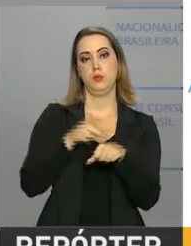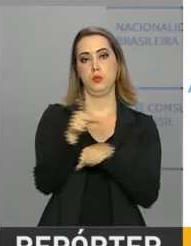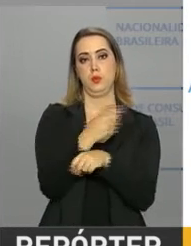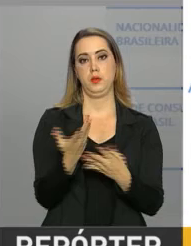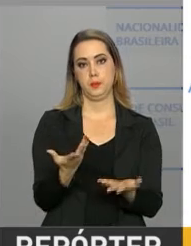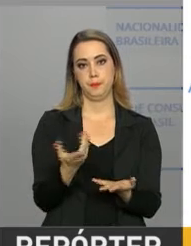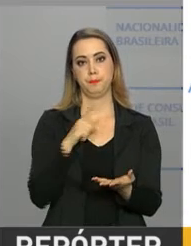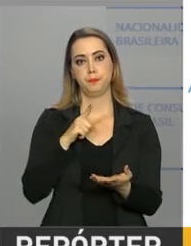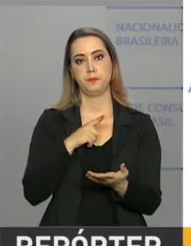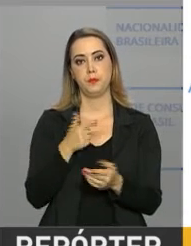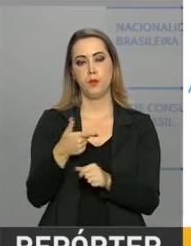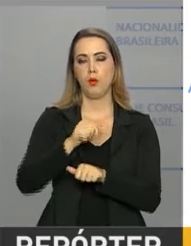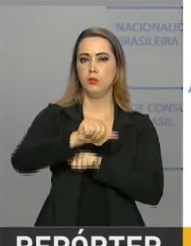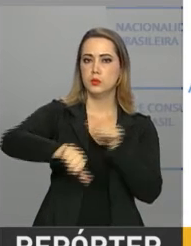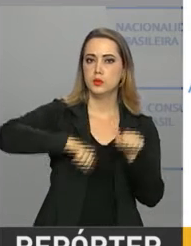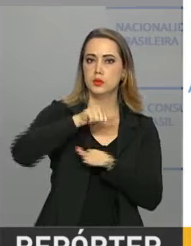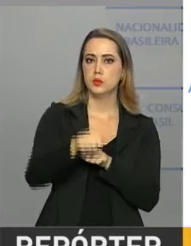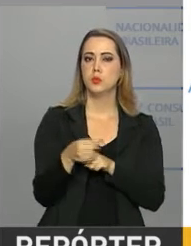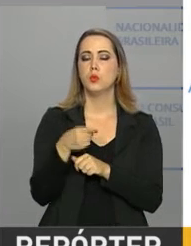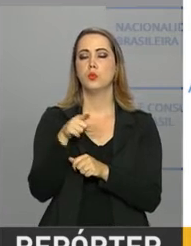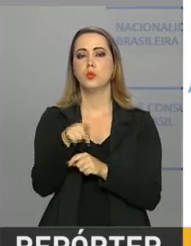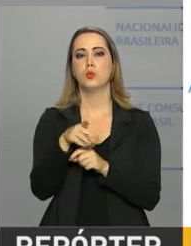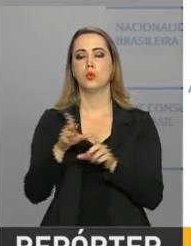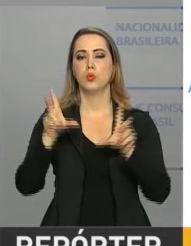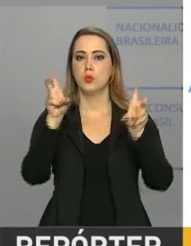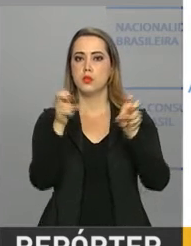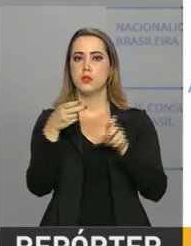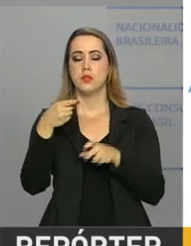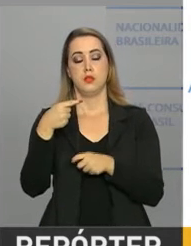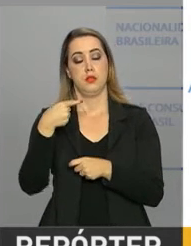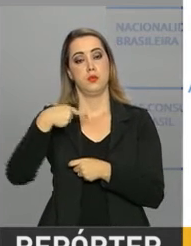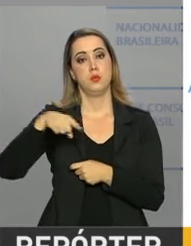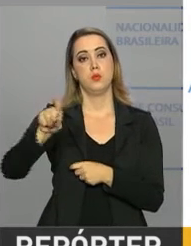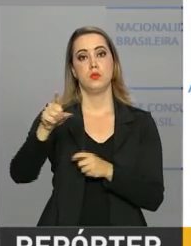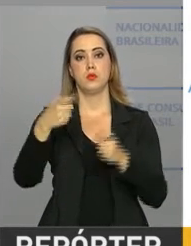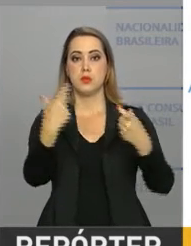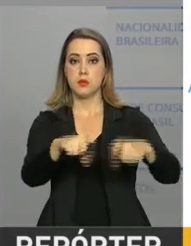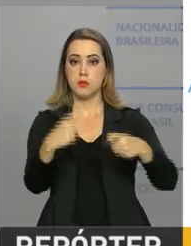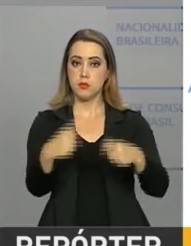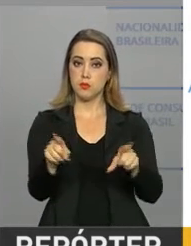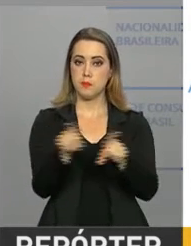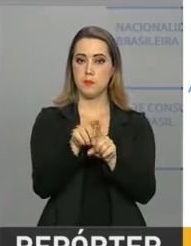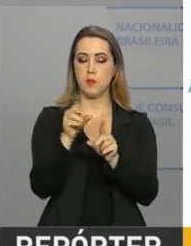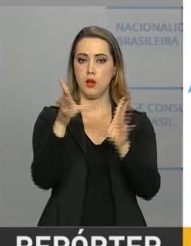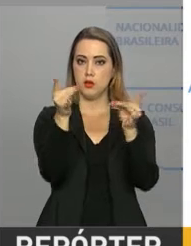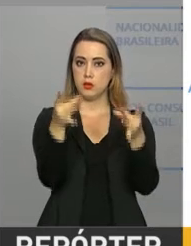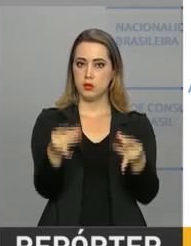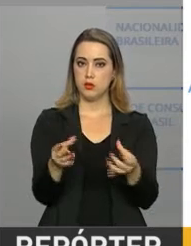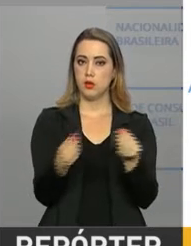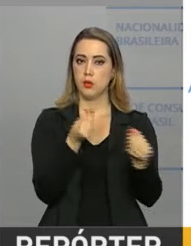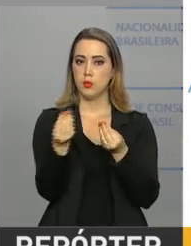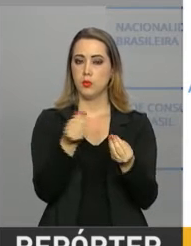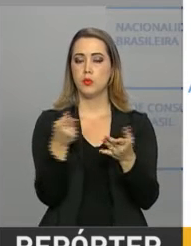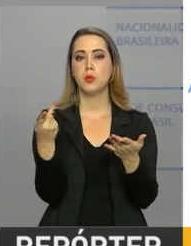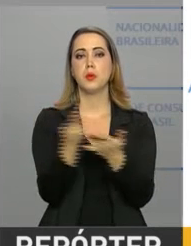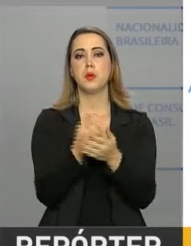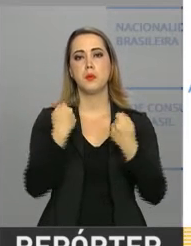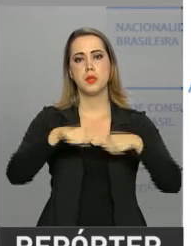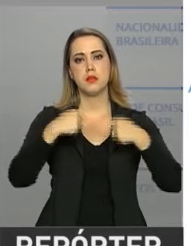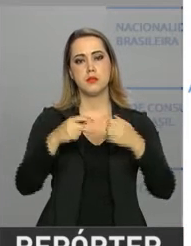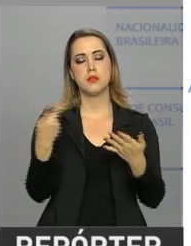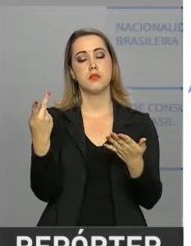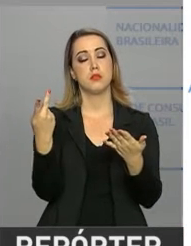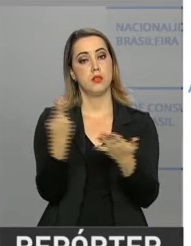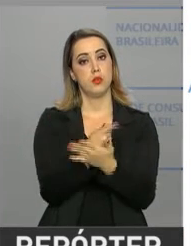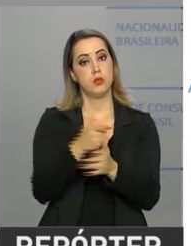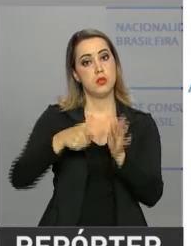foi reformulada a seção Seu Destino, que agora tem informações detalhadas sobre providências e precauções que devem